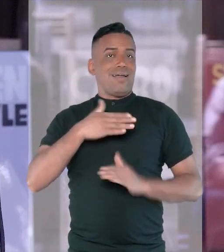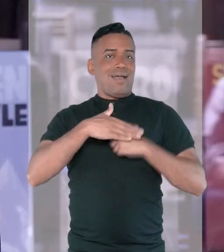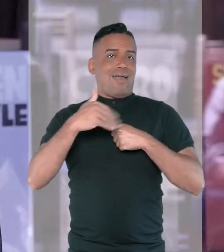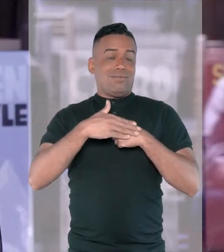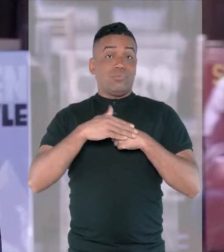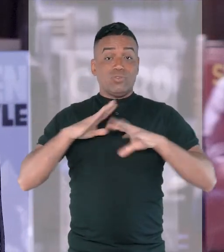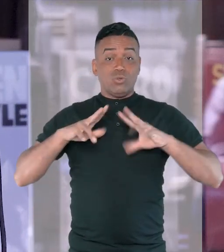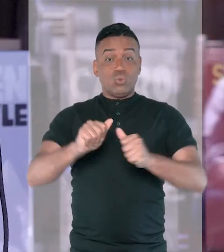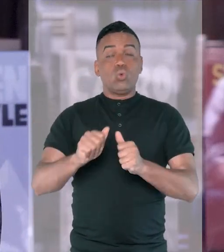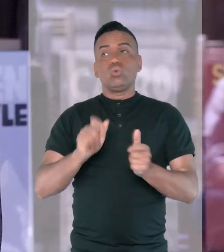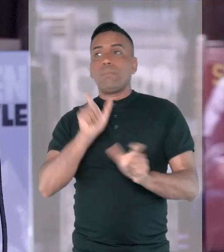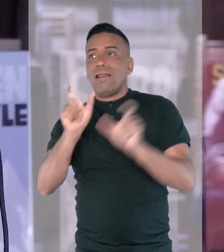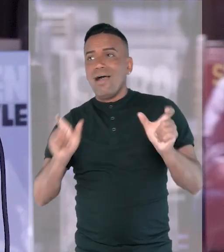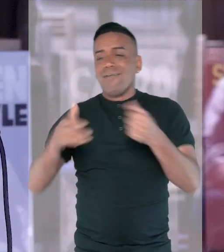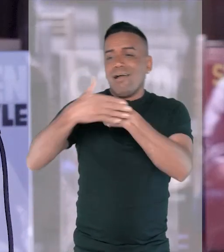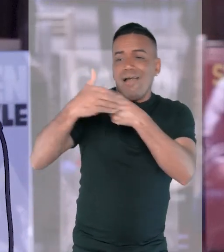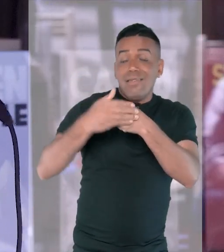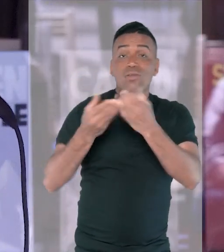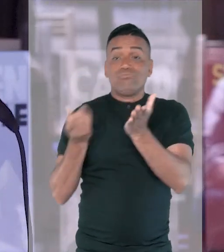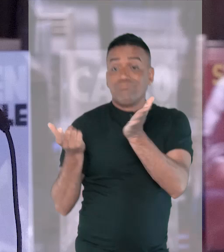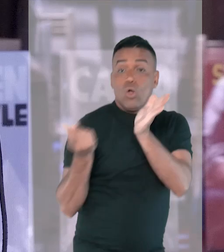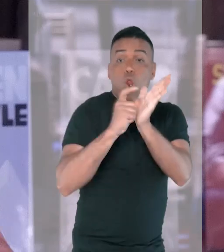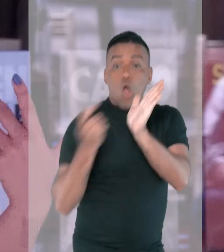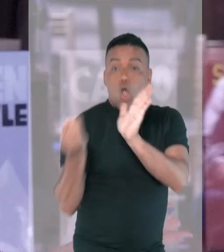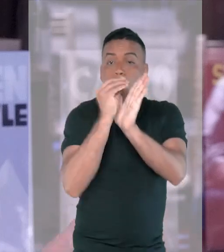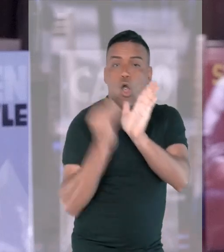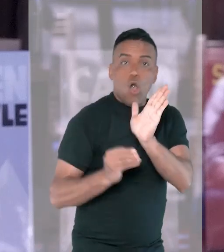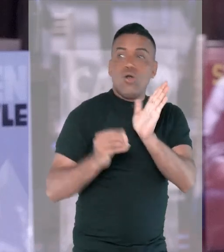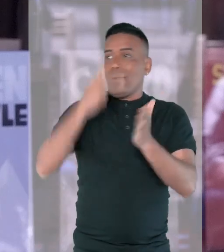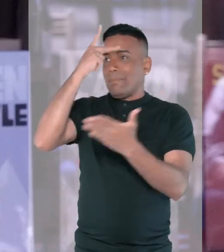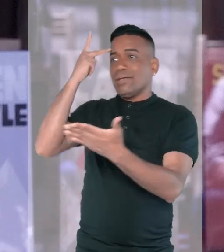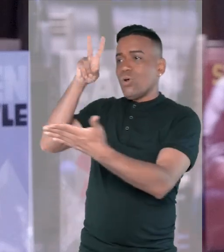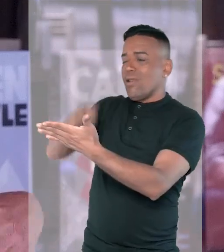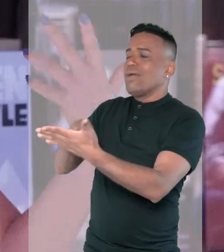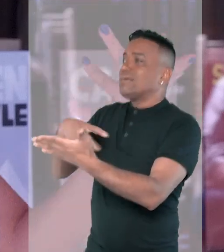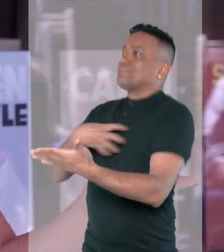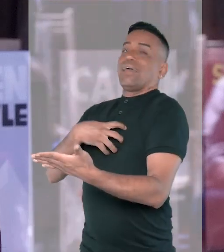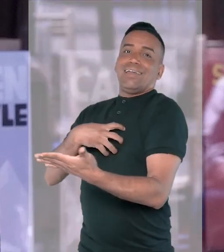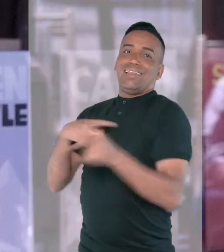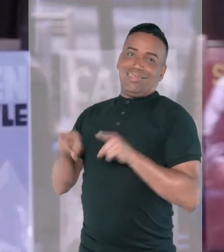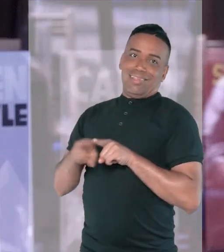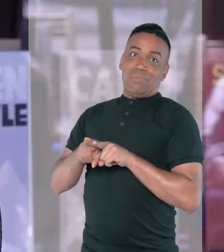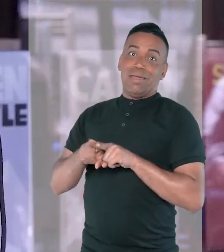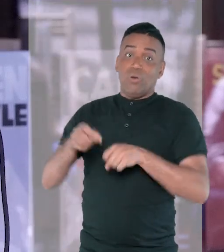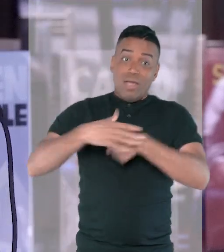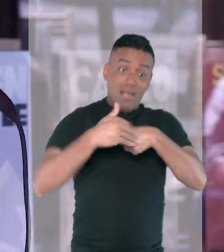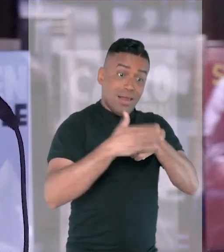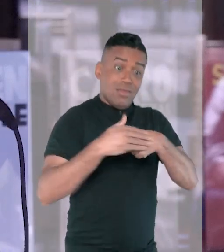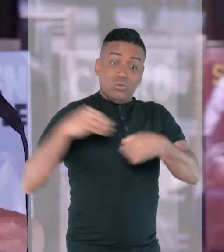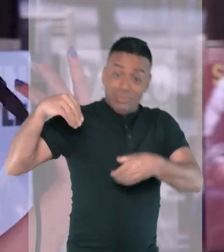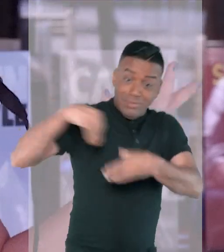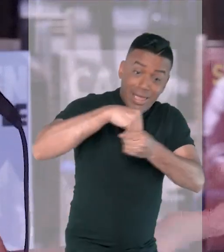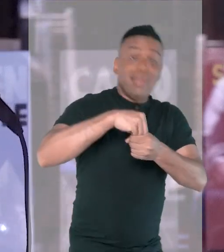E todo o afeto que eu coloco nas palavras, eu espero que eles cheguem até quem leia o livro. Porque eu acho que